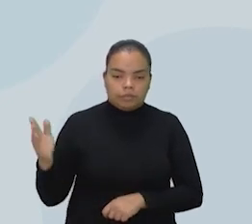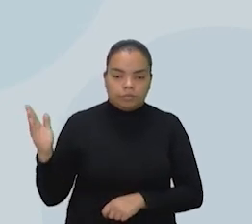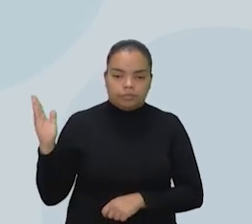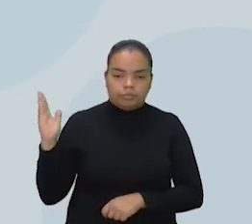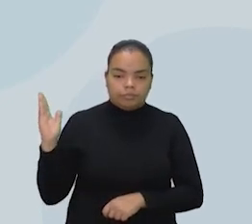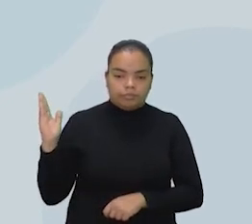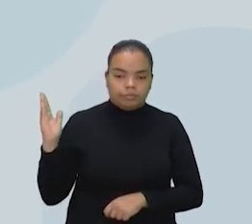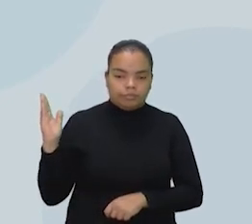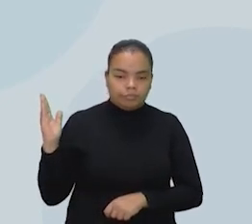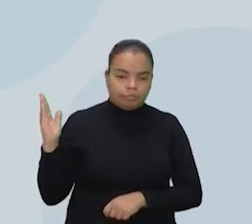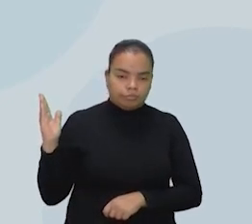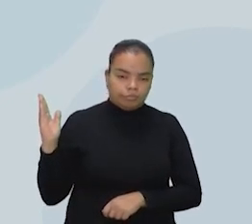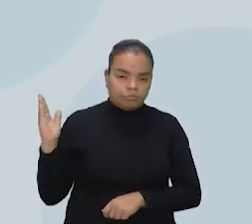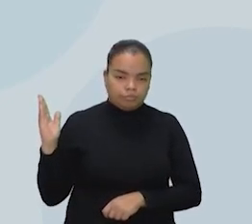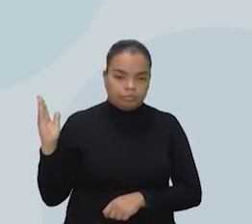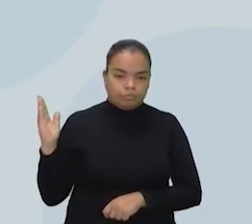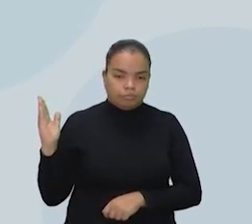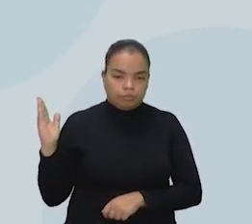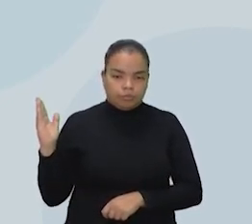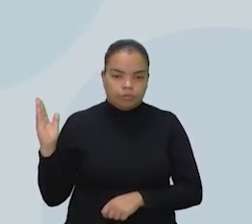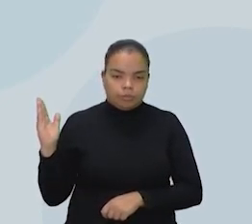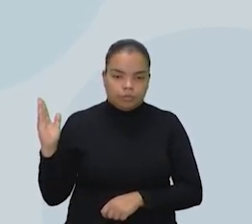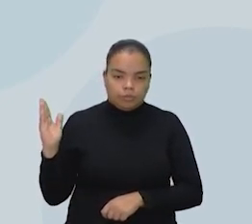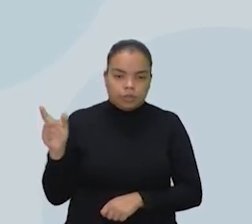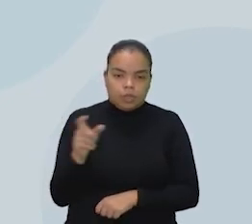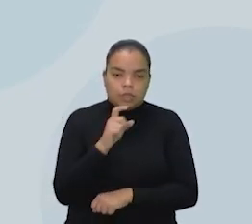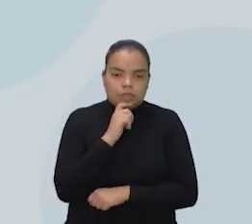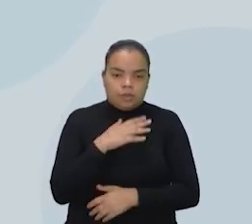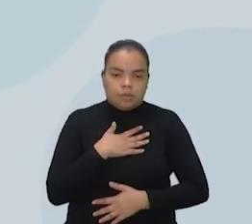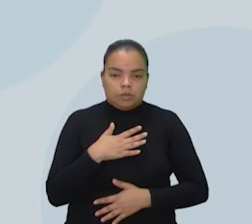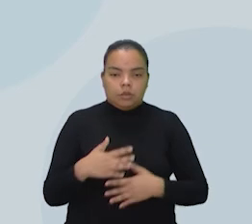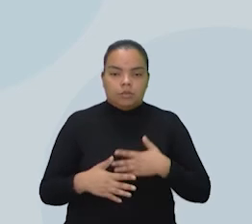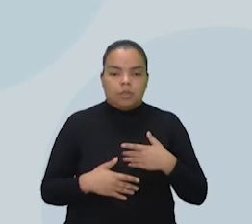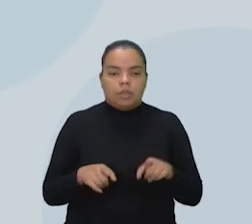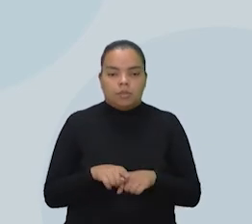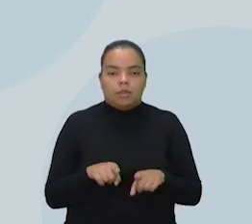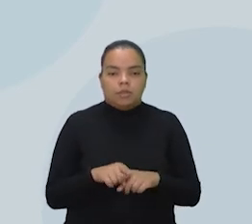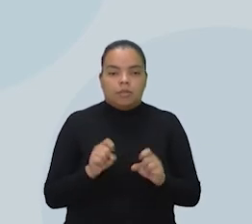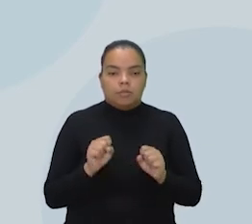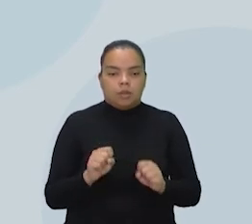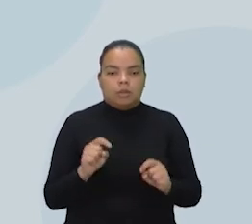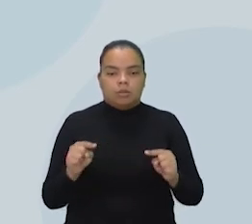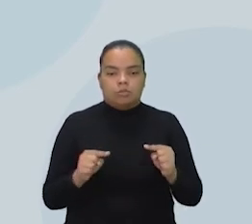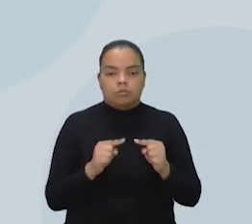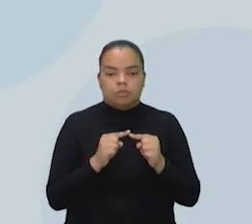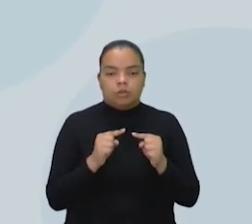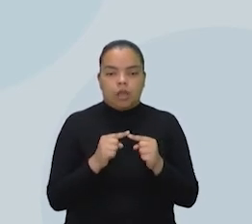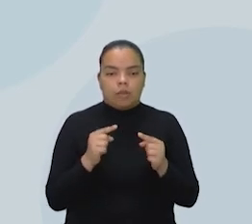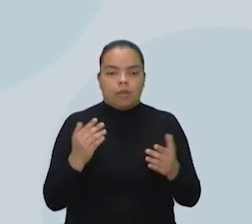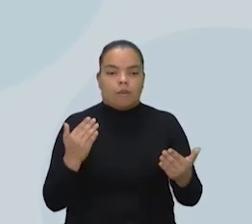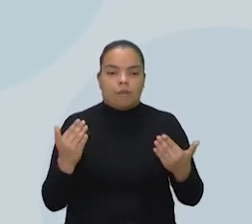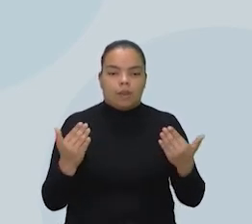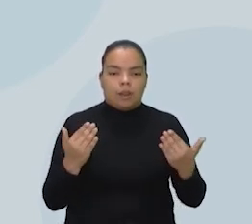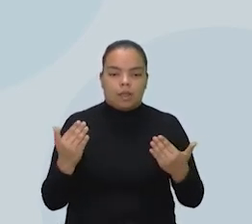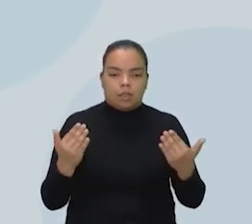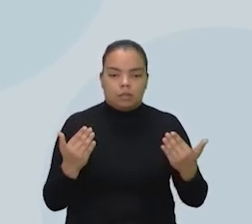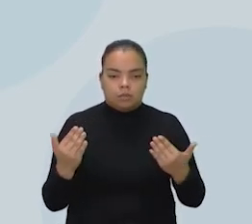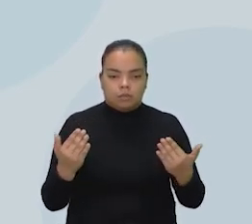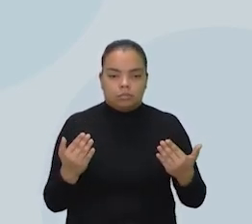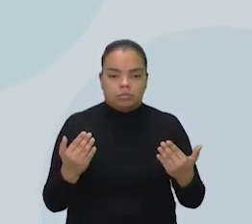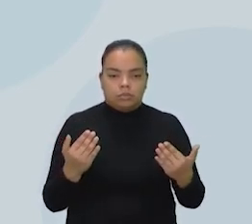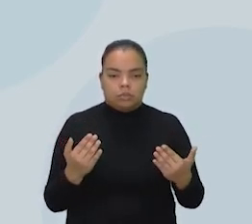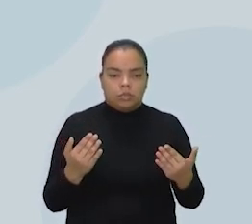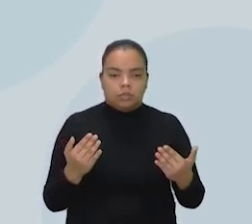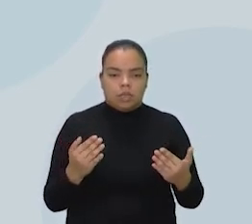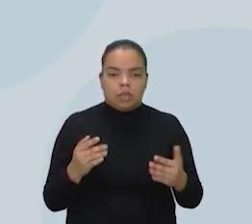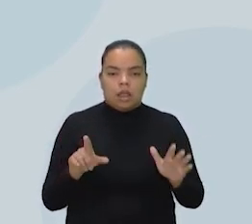exponencial. Aí na telinha para vocês, ó, o resfriamento de um corpo também pode ser associado a um modelo exponencial. Ele é conhecido